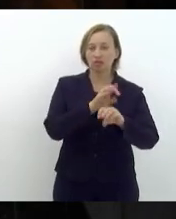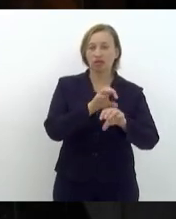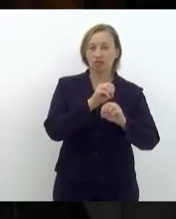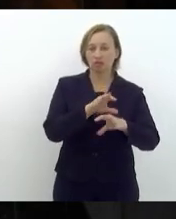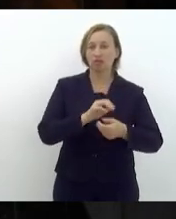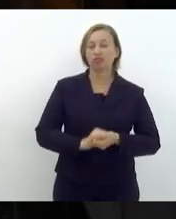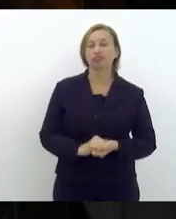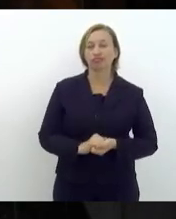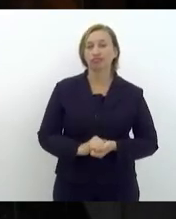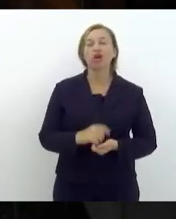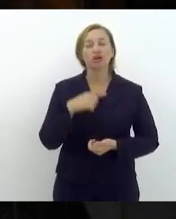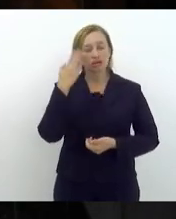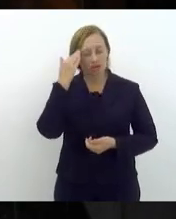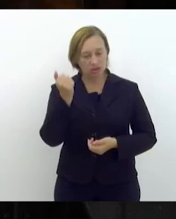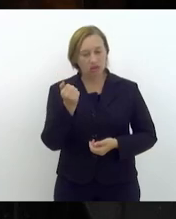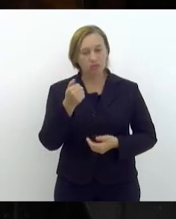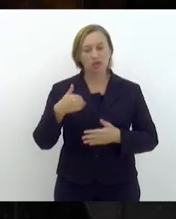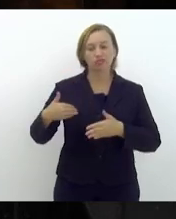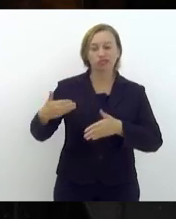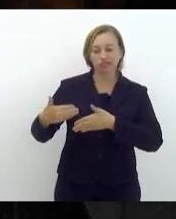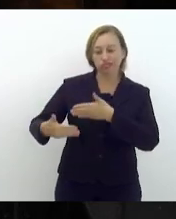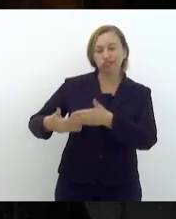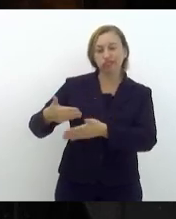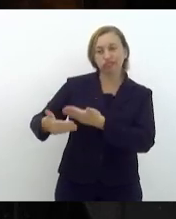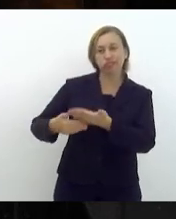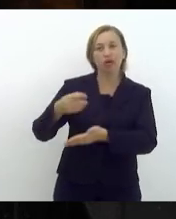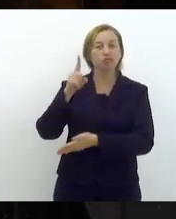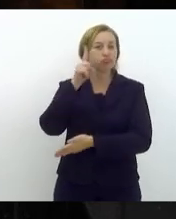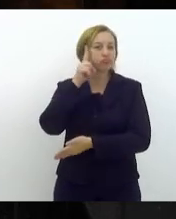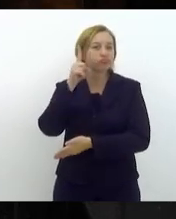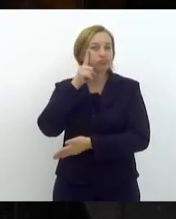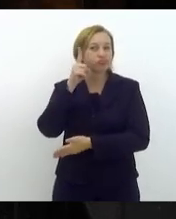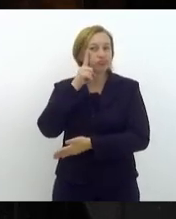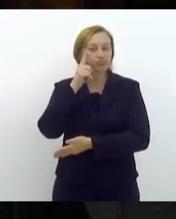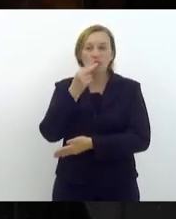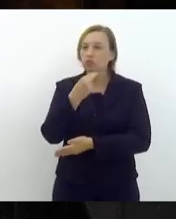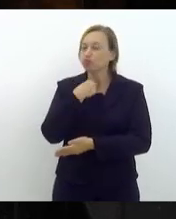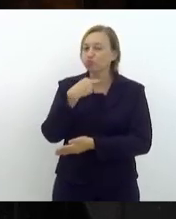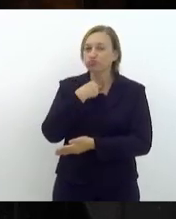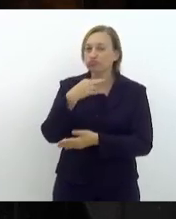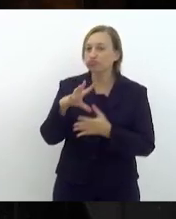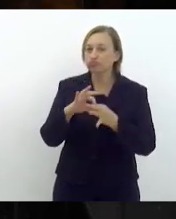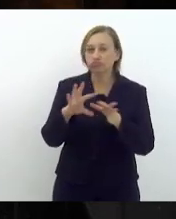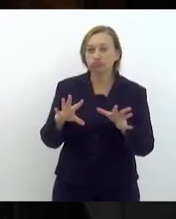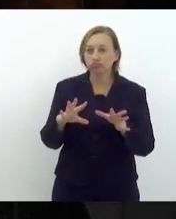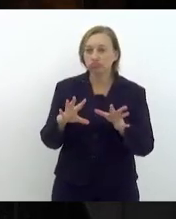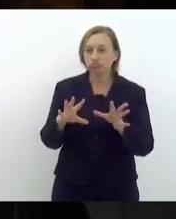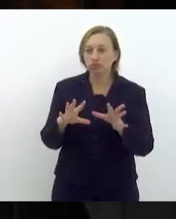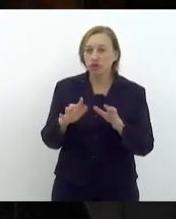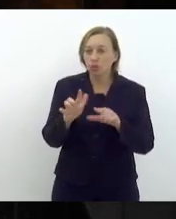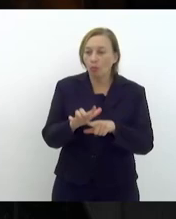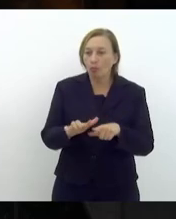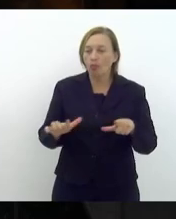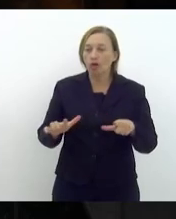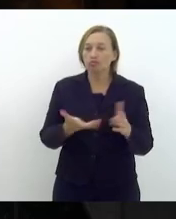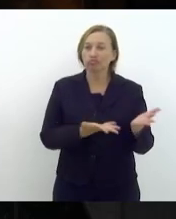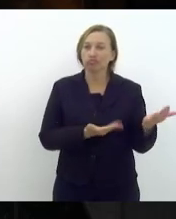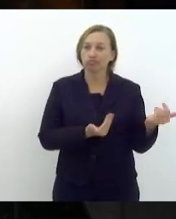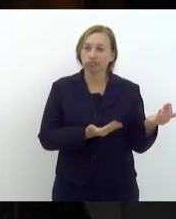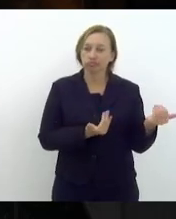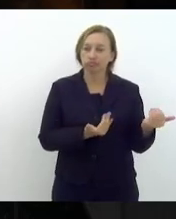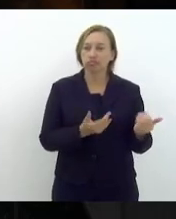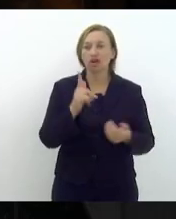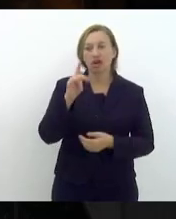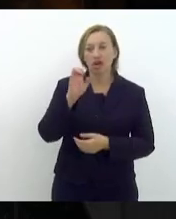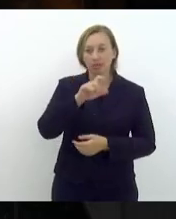mas a gente sabe que o processo educacional ele é constante e não podemos deixar essa lacuna nos nossos jovens e